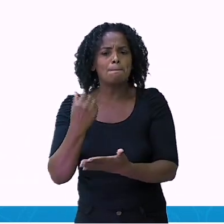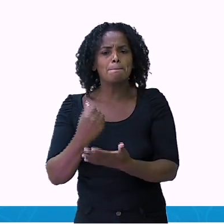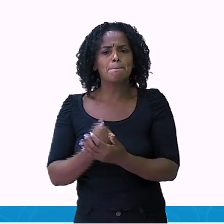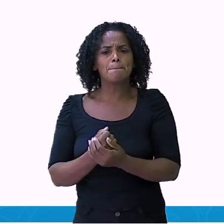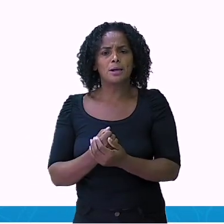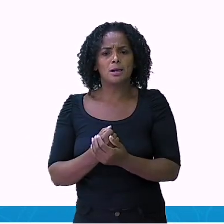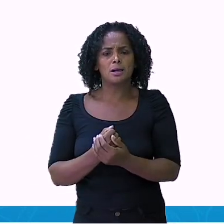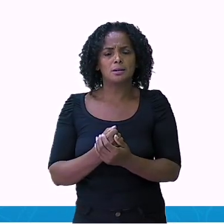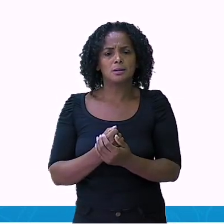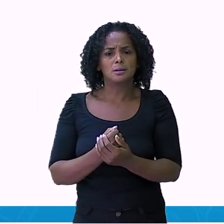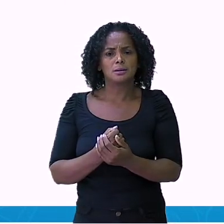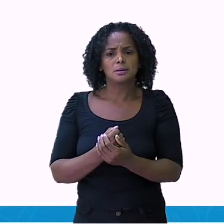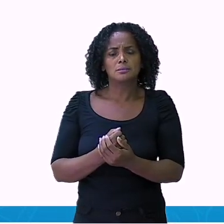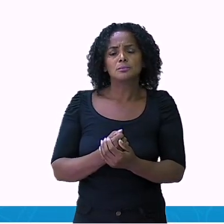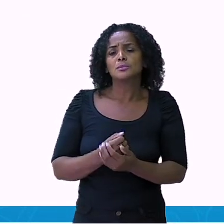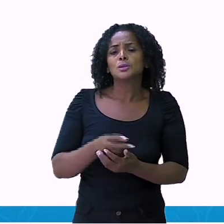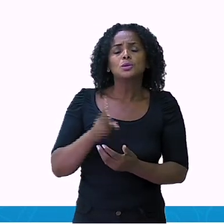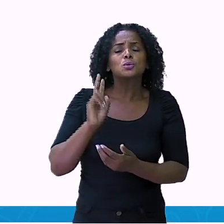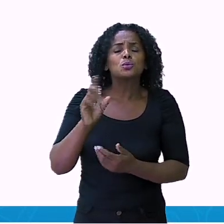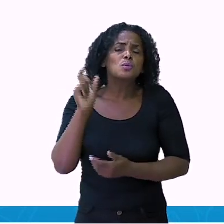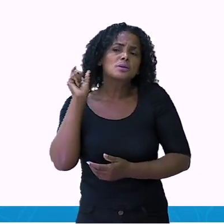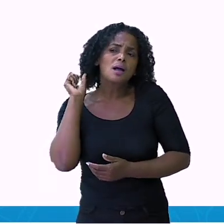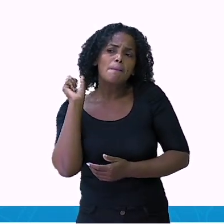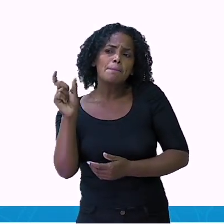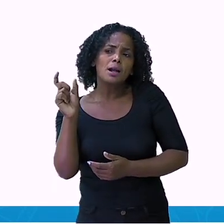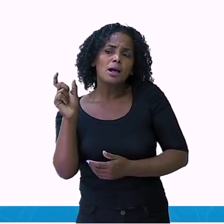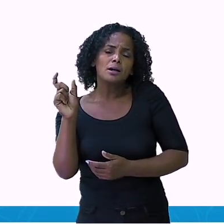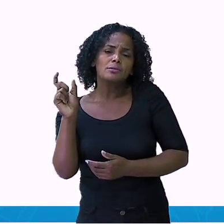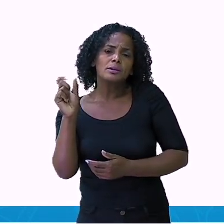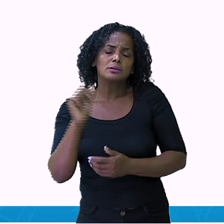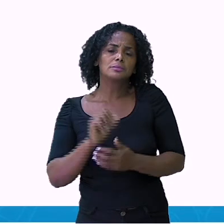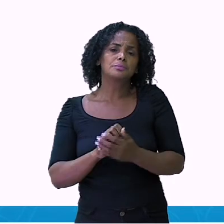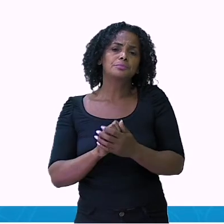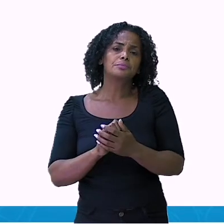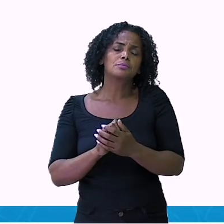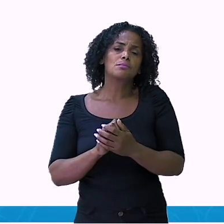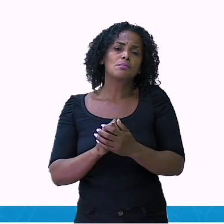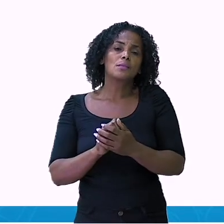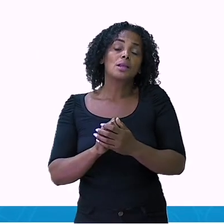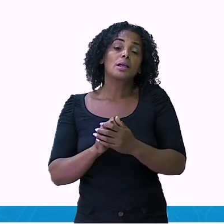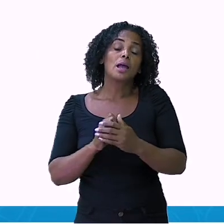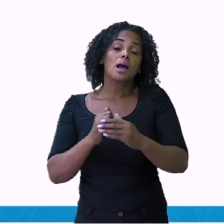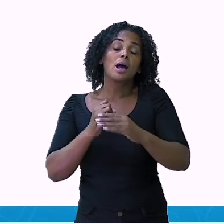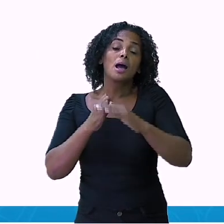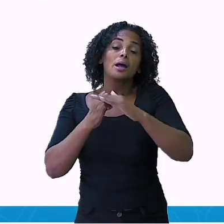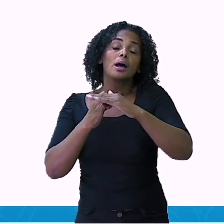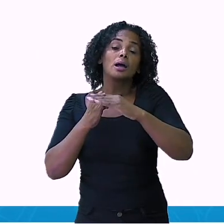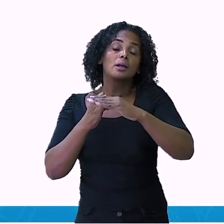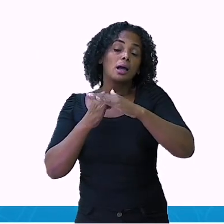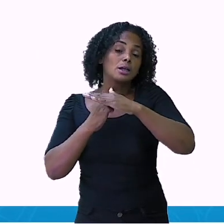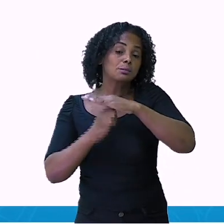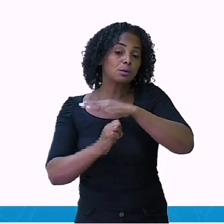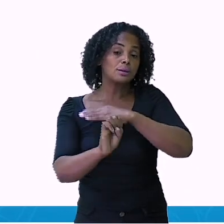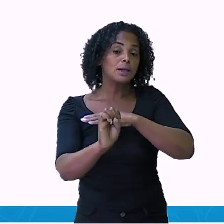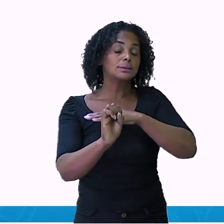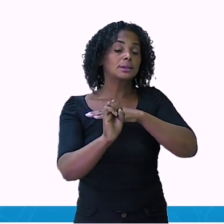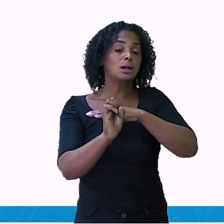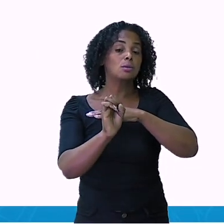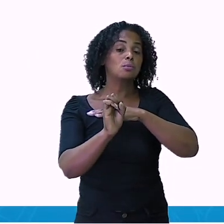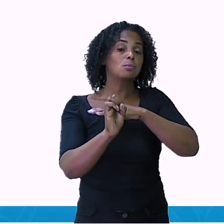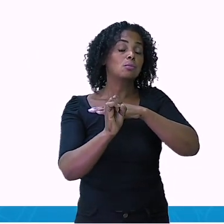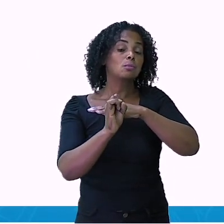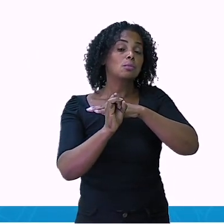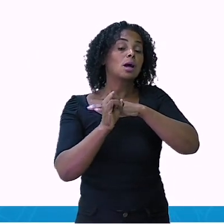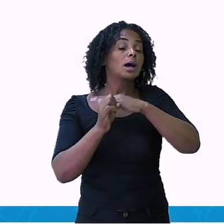integrar aqui? Duas palavrinhas, que é a exportação e a importação, que vai identificar o que seria